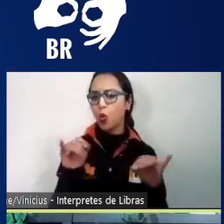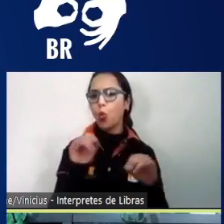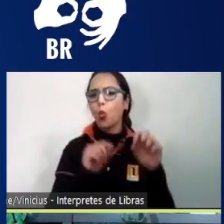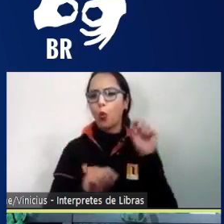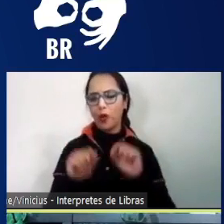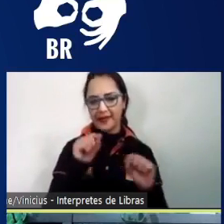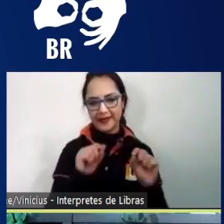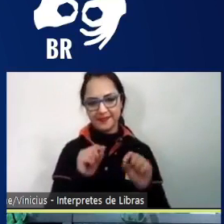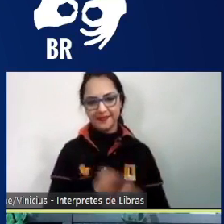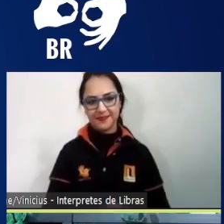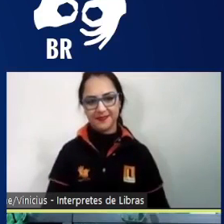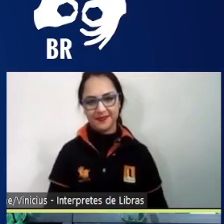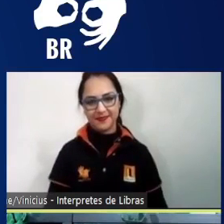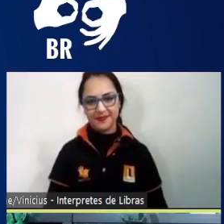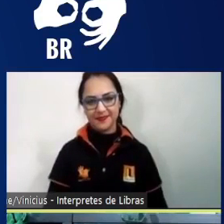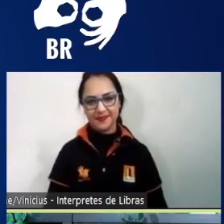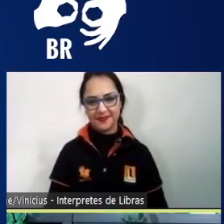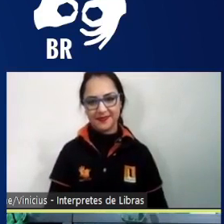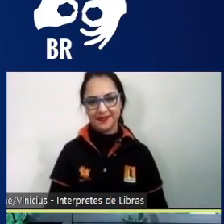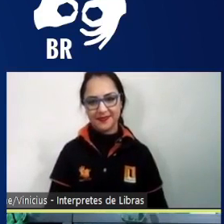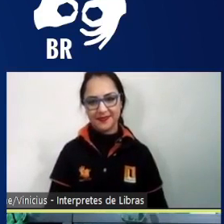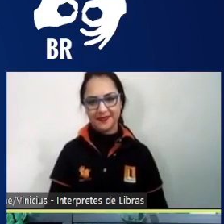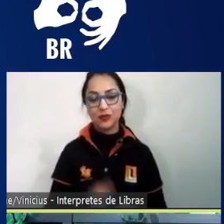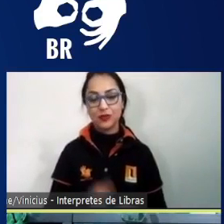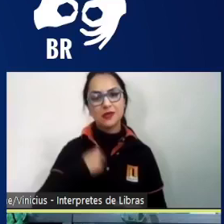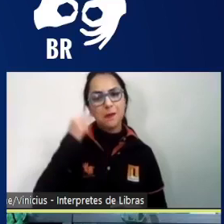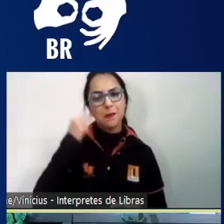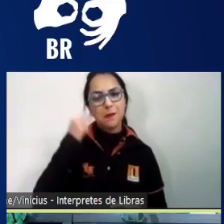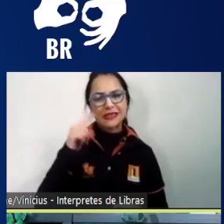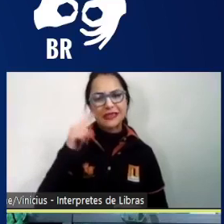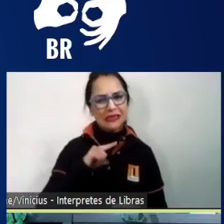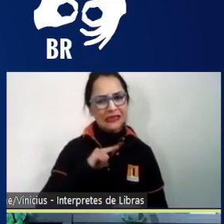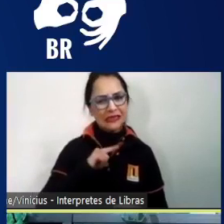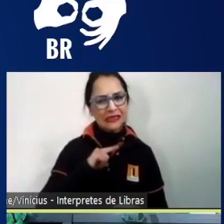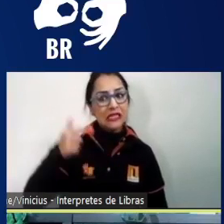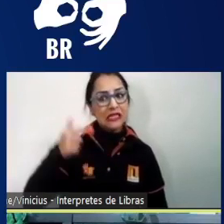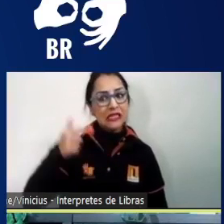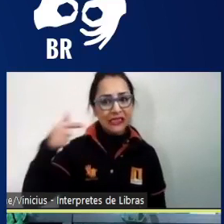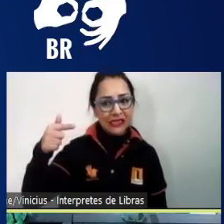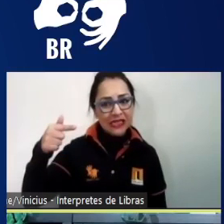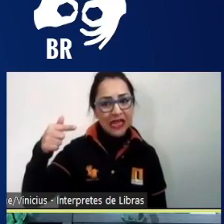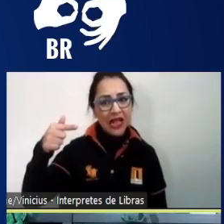aí os sete pecados capitais